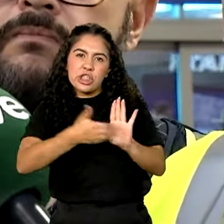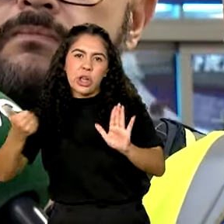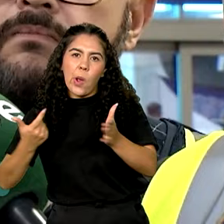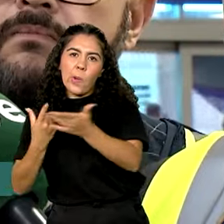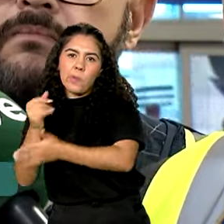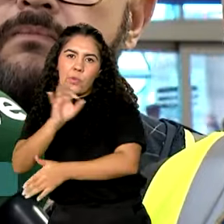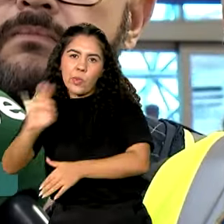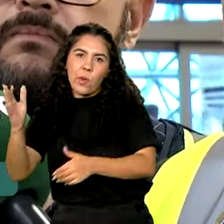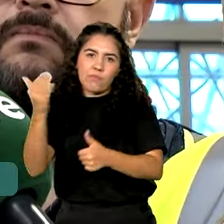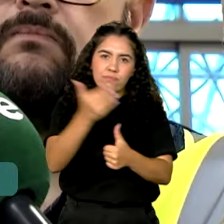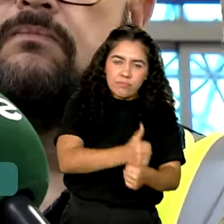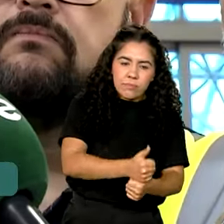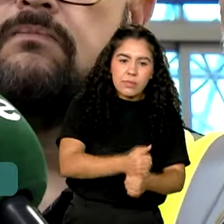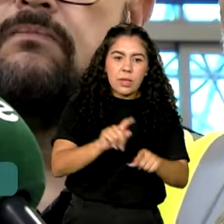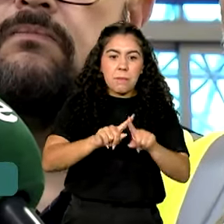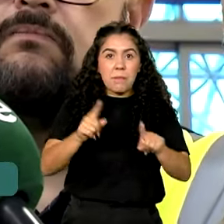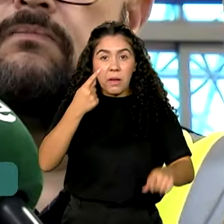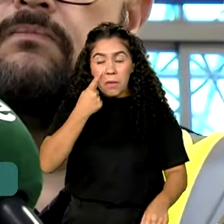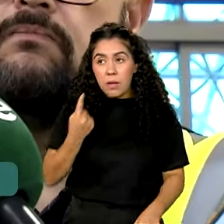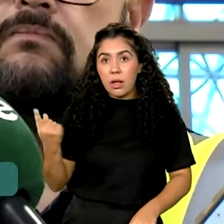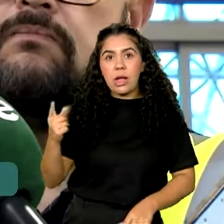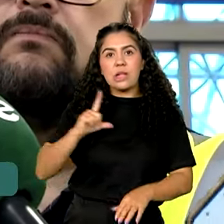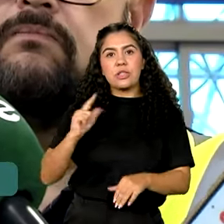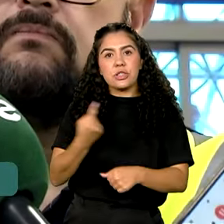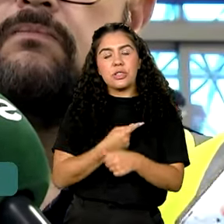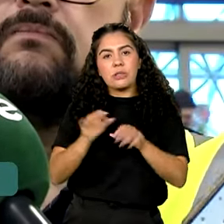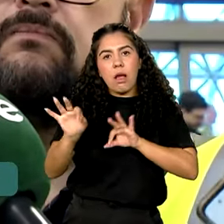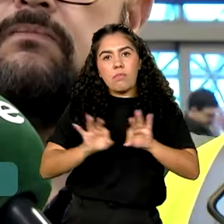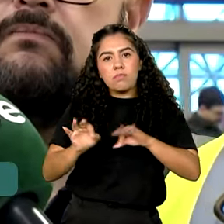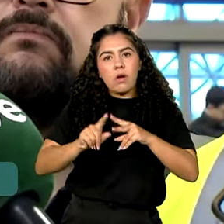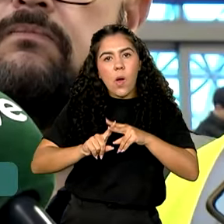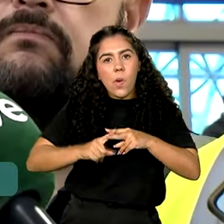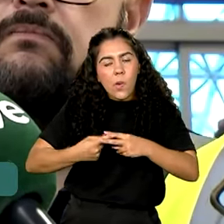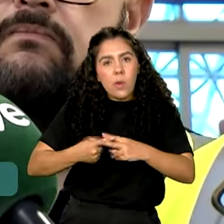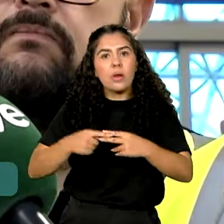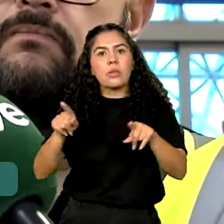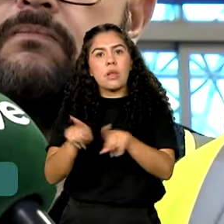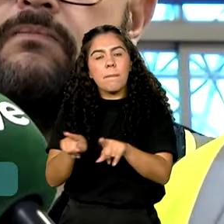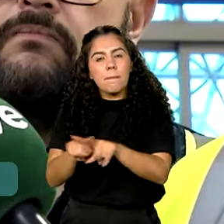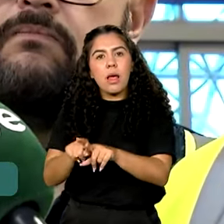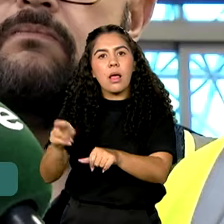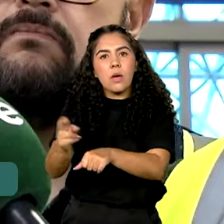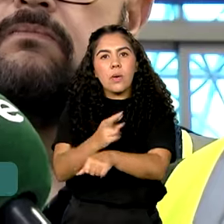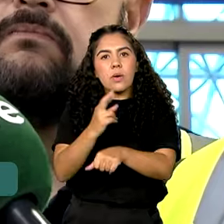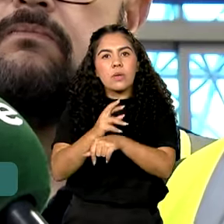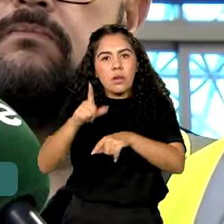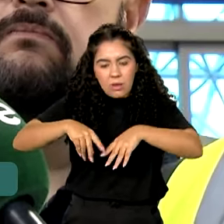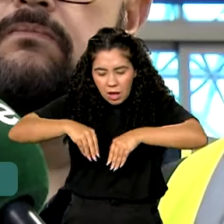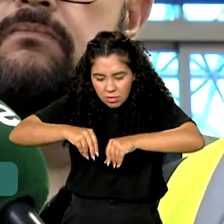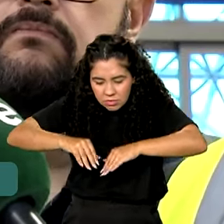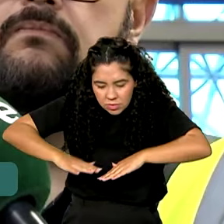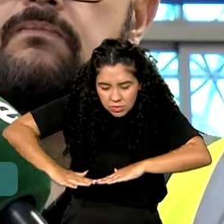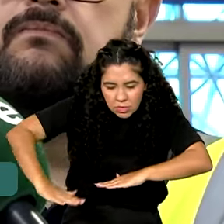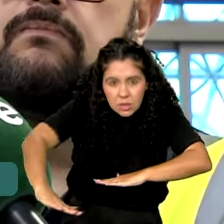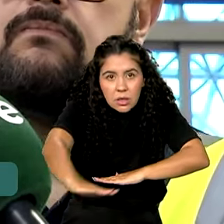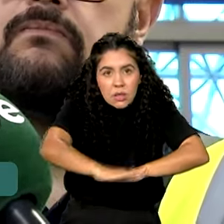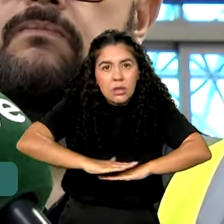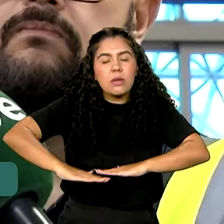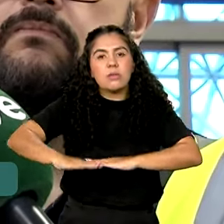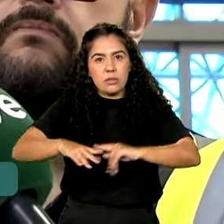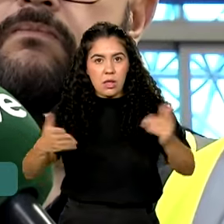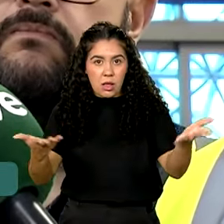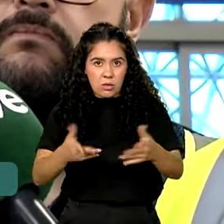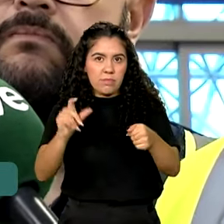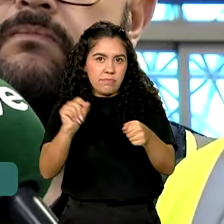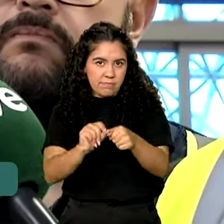Agora, se vocês olharem ali embaixo, nós estamos trabalhando na manutenção e reconstrução do granito. Então, isso está sendo executado